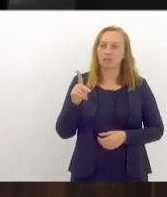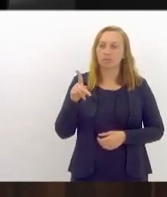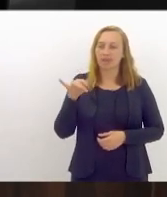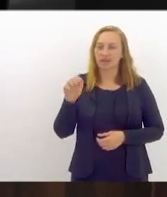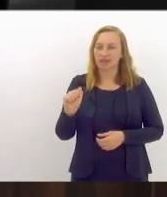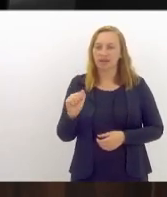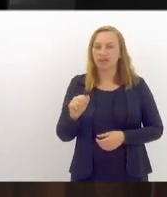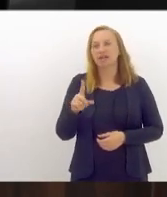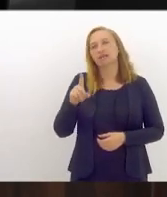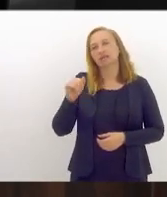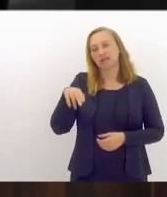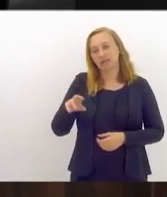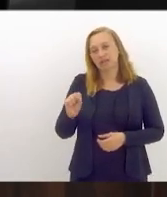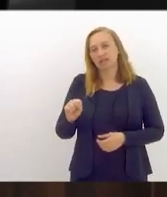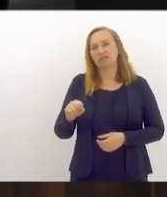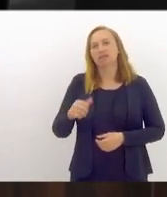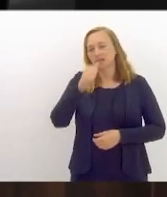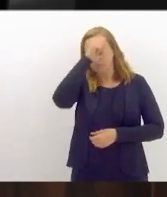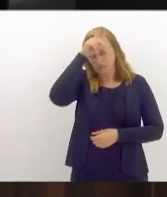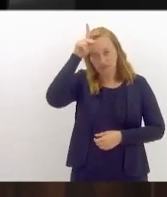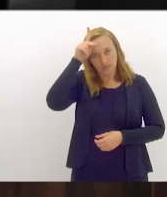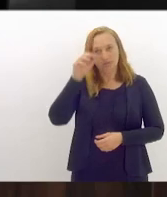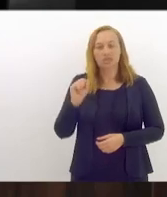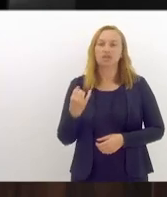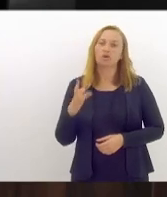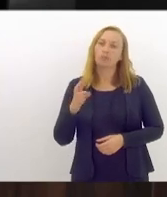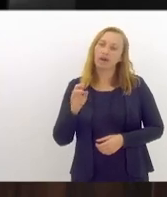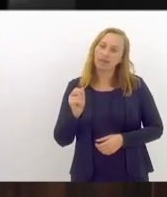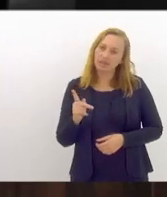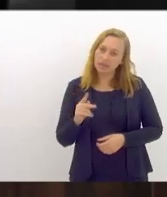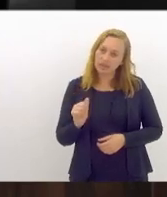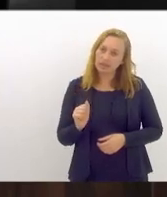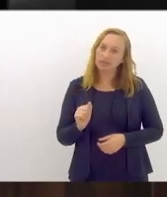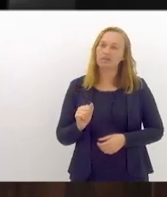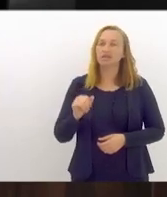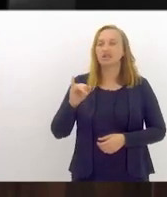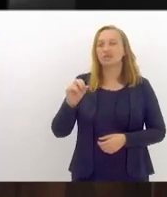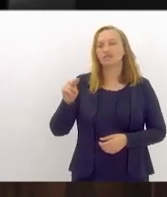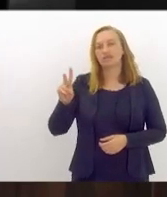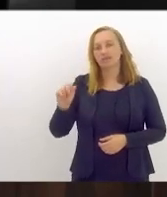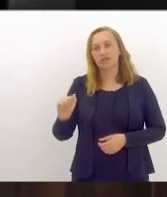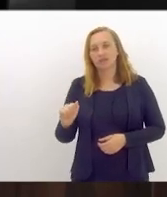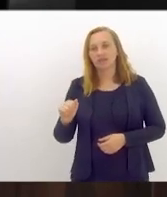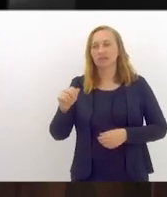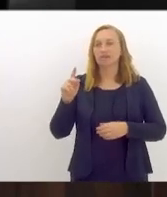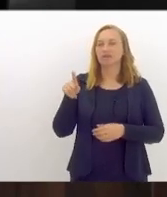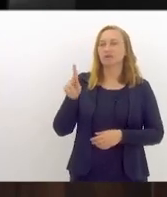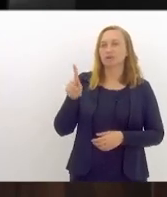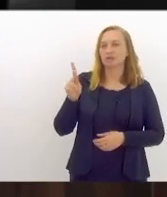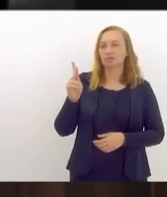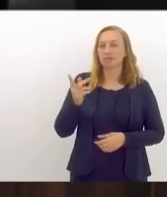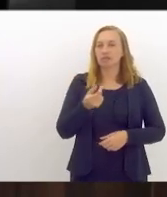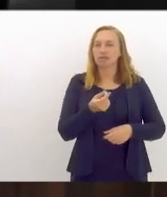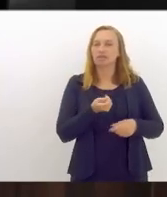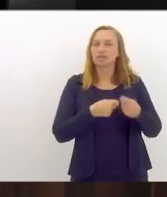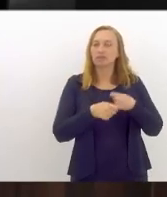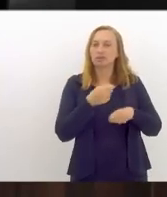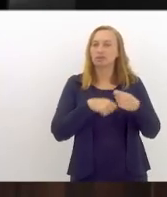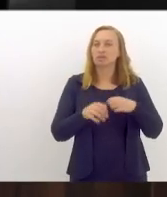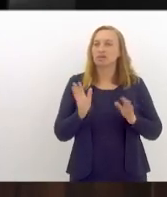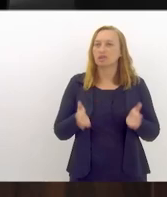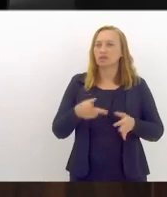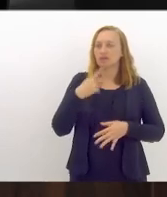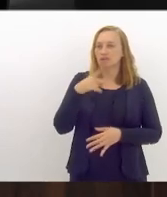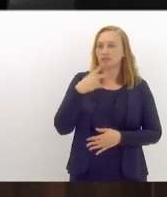Costa Prefeitura Municipal de Seropédica e Ivana Xavier Petrobras economista passa a palavra agora